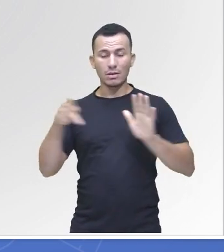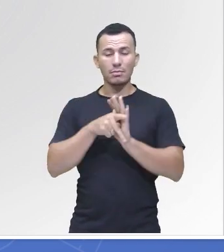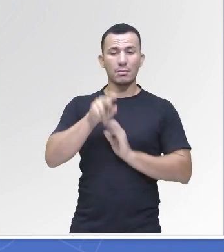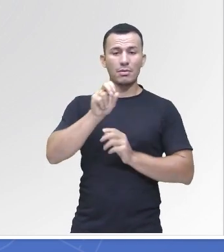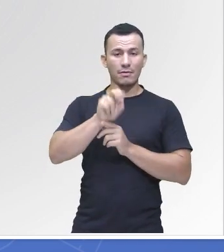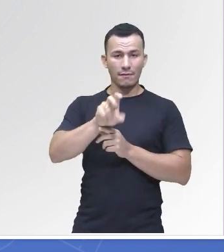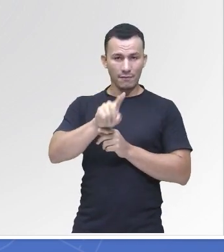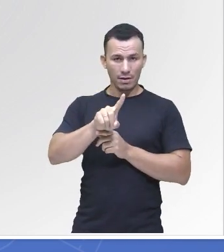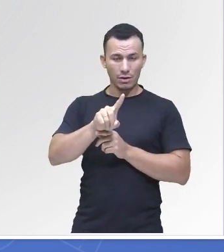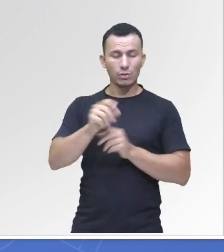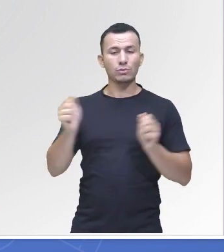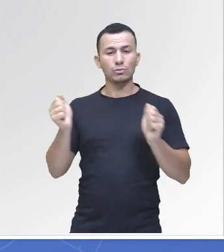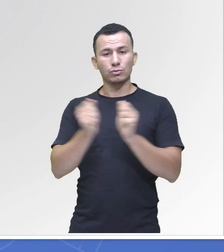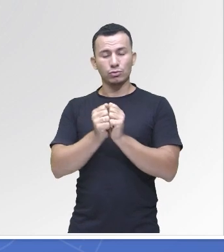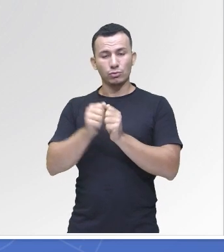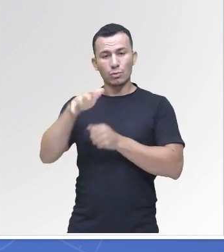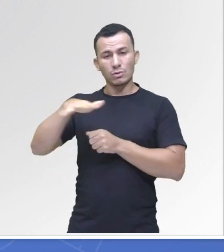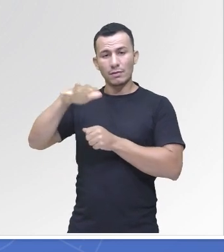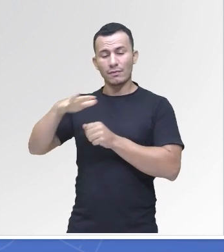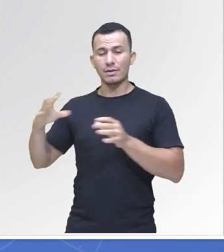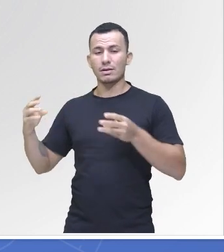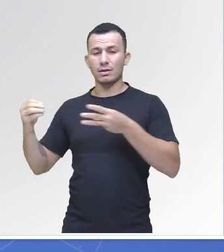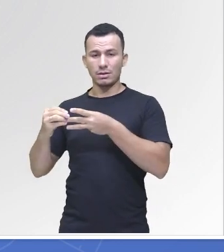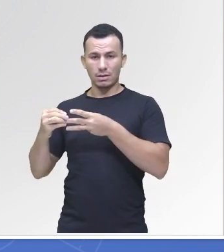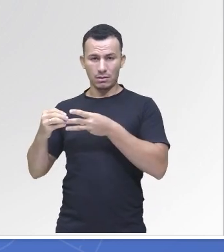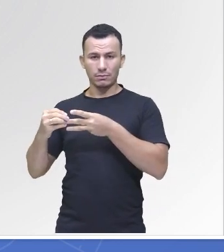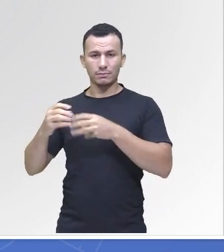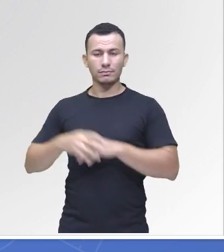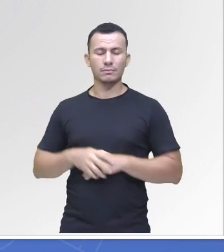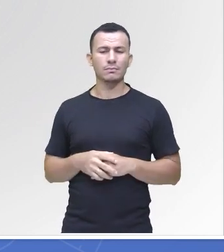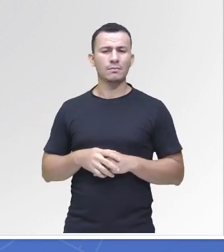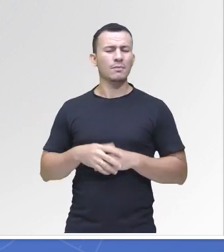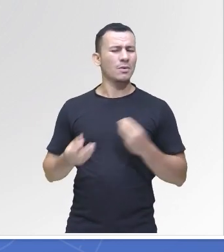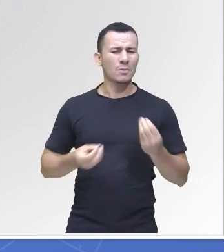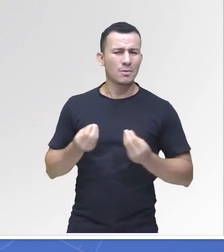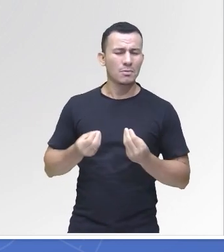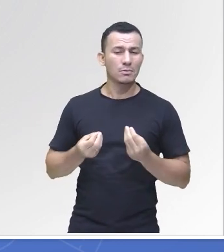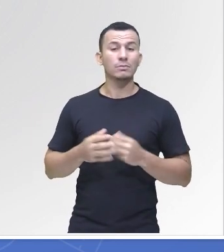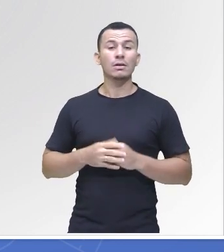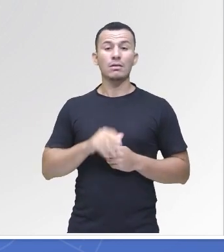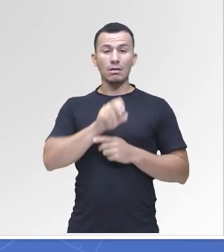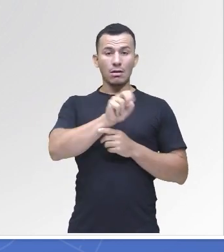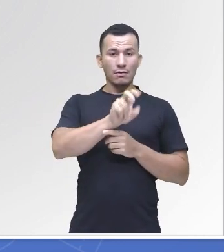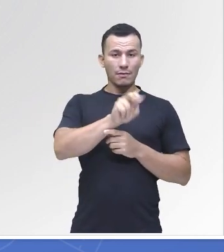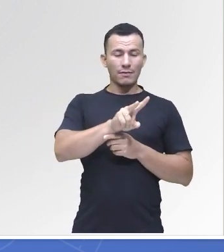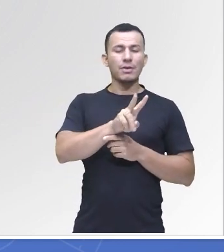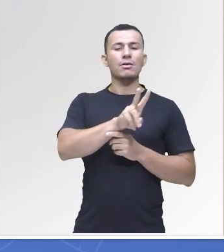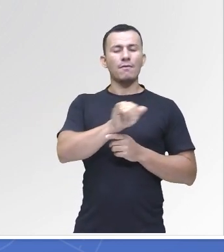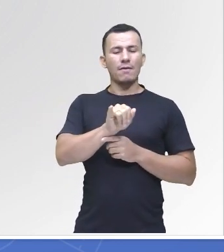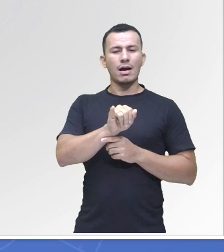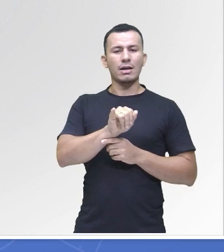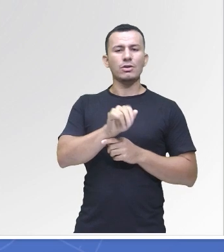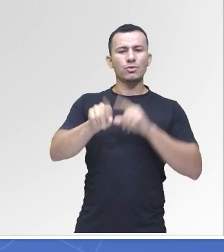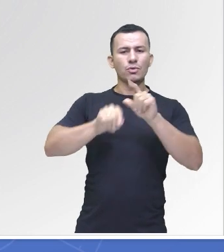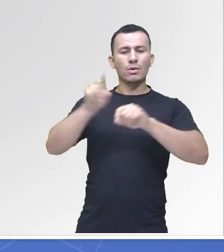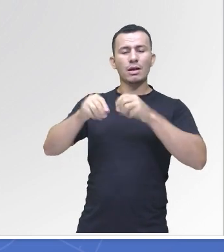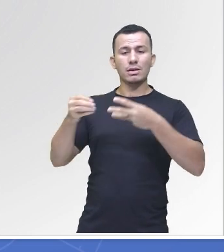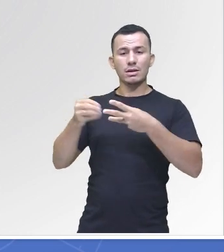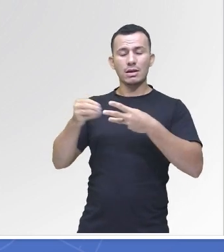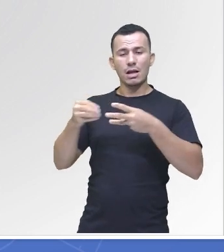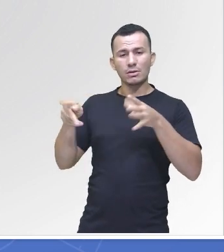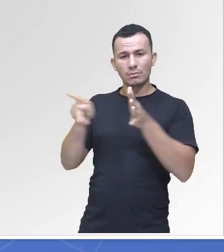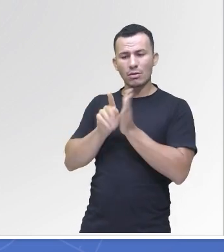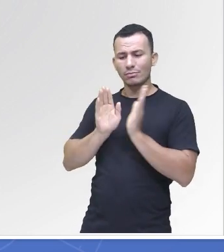à superfície celular. Né? Então, o que isso quer dizer? Que os vírus eles vão agir em células específicas. Por